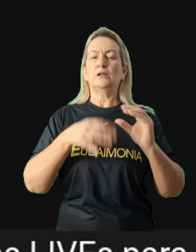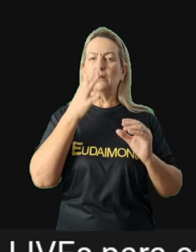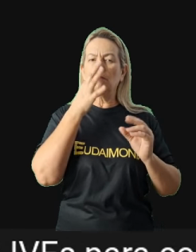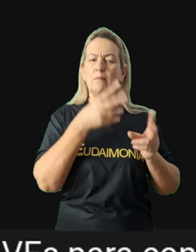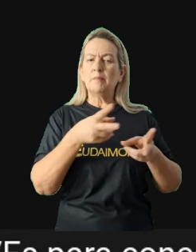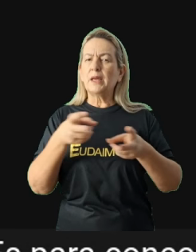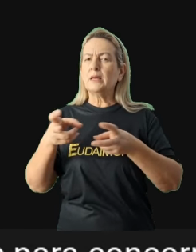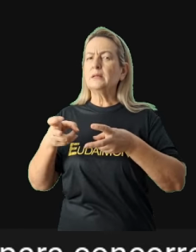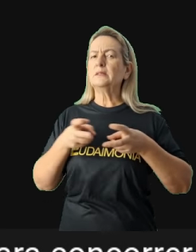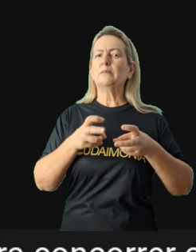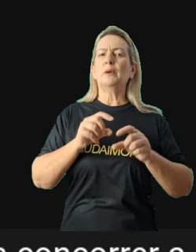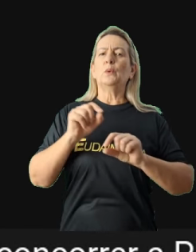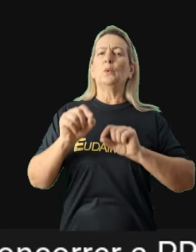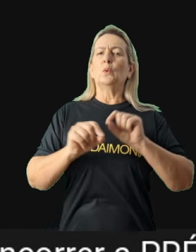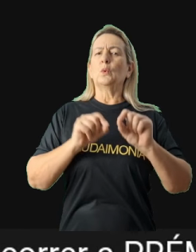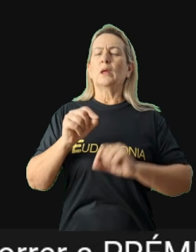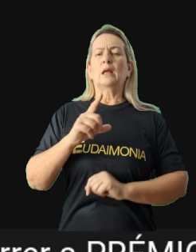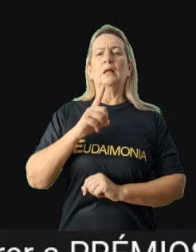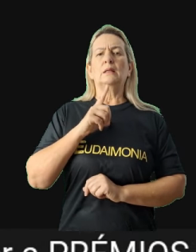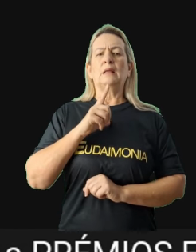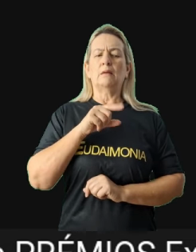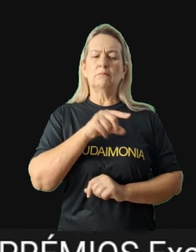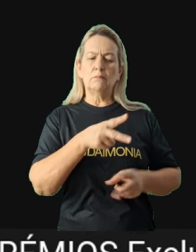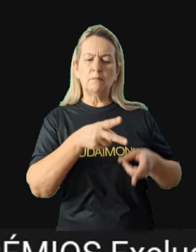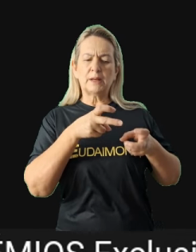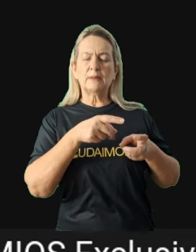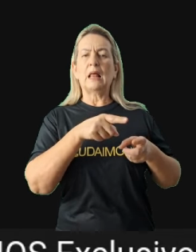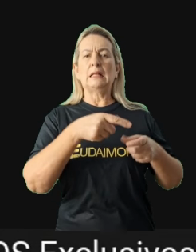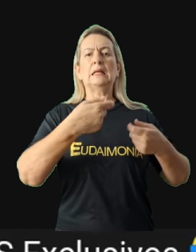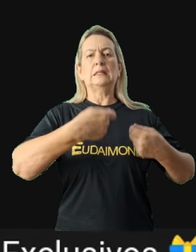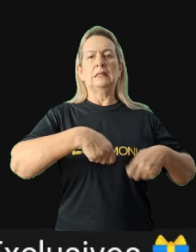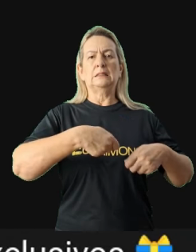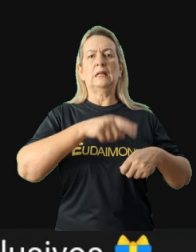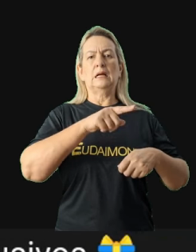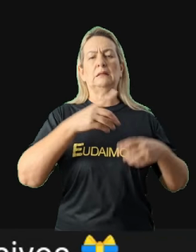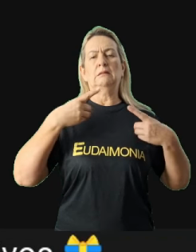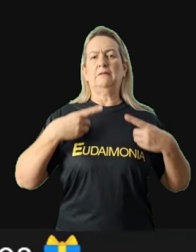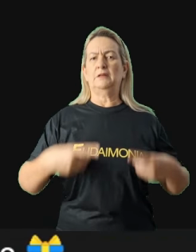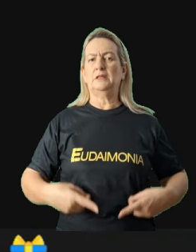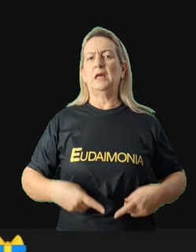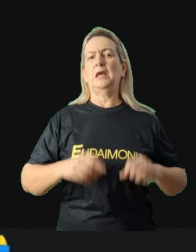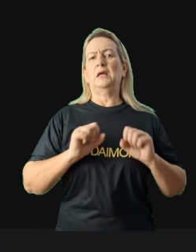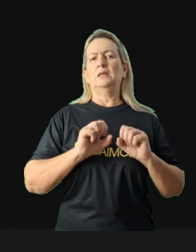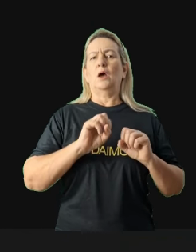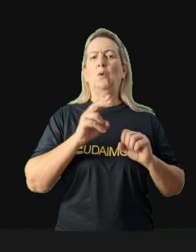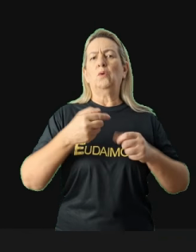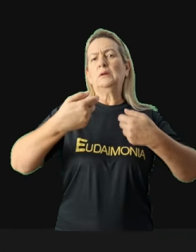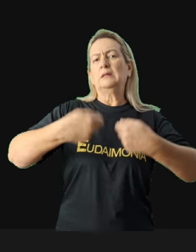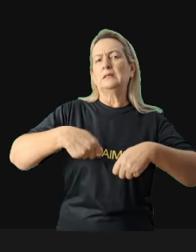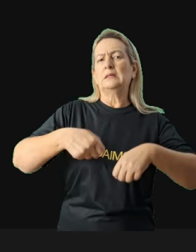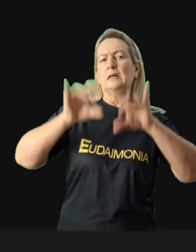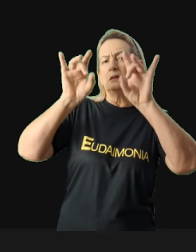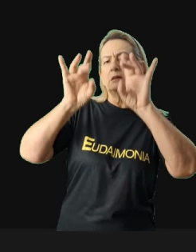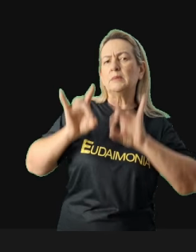observar quais são aqueles que têm algum tipo de necessidade especial em alguma